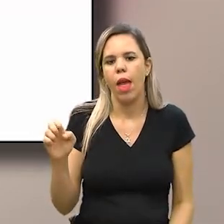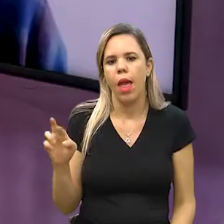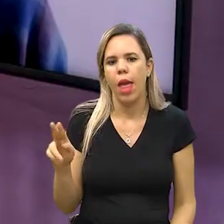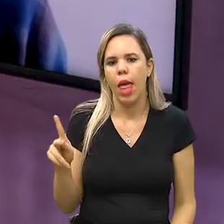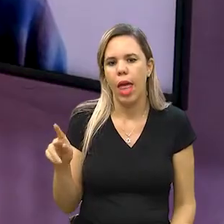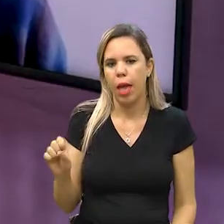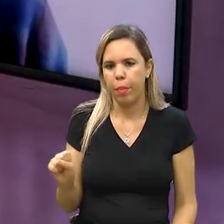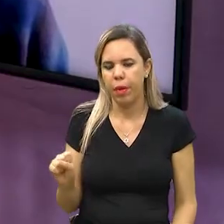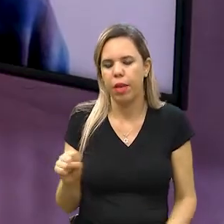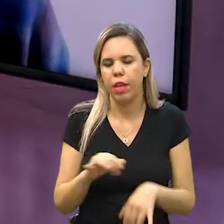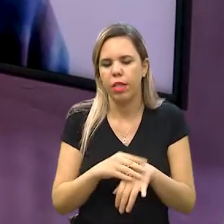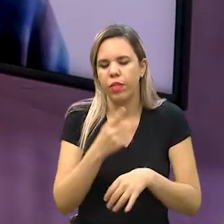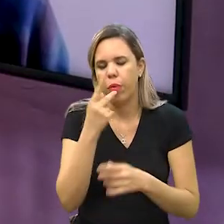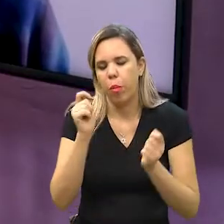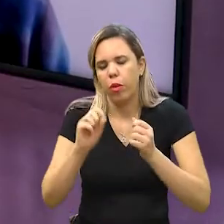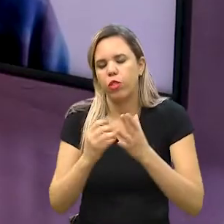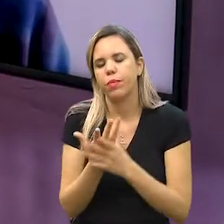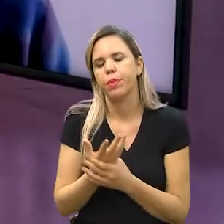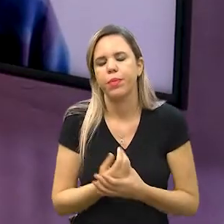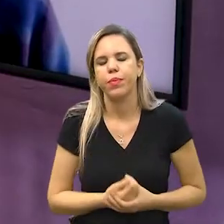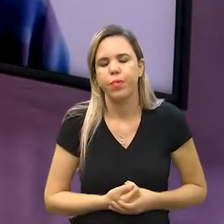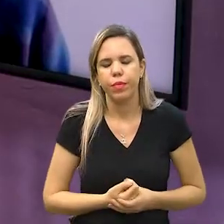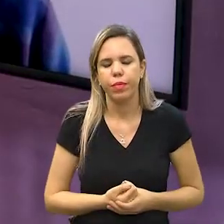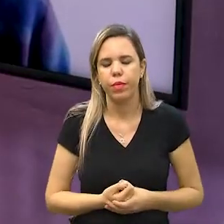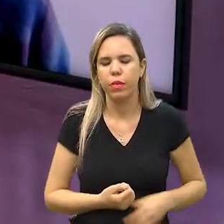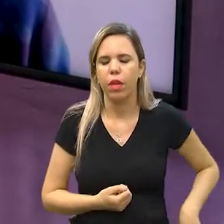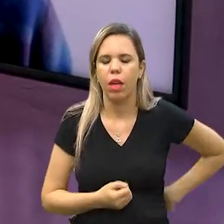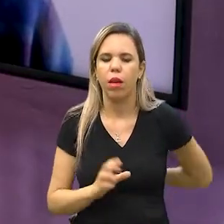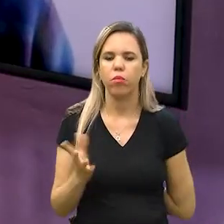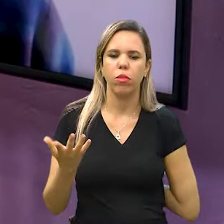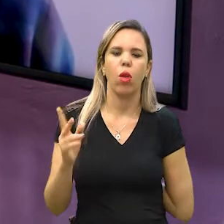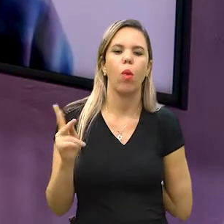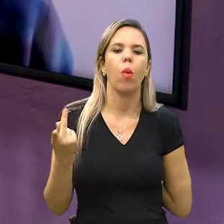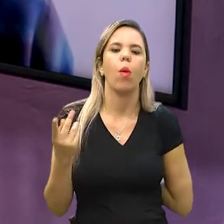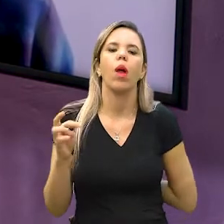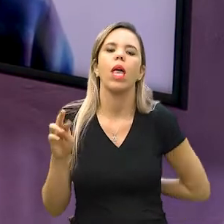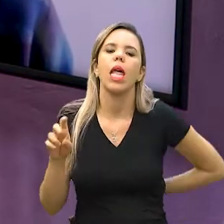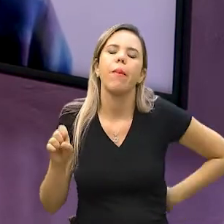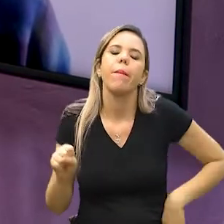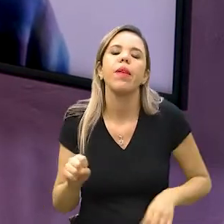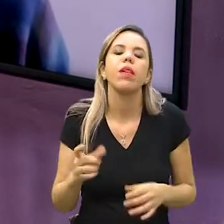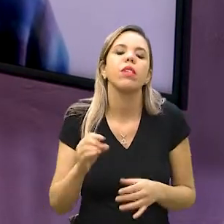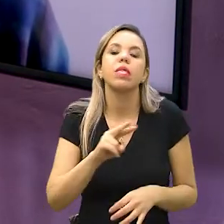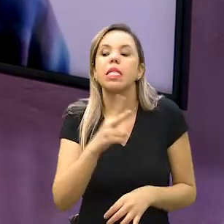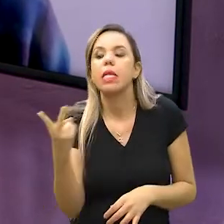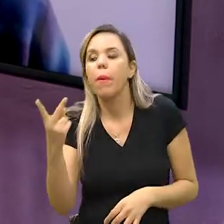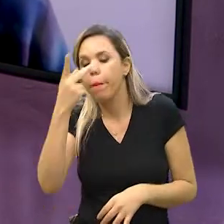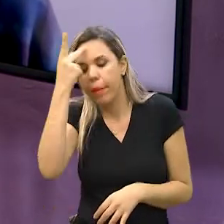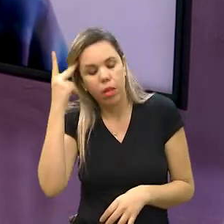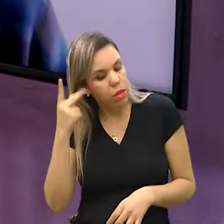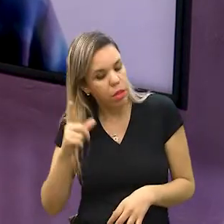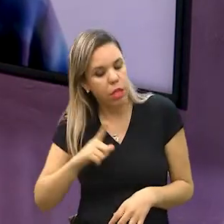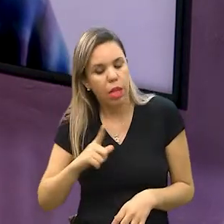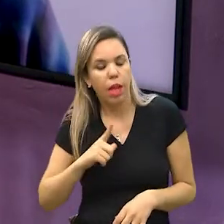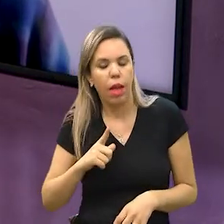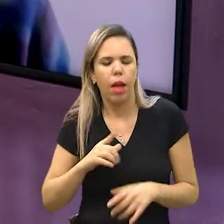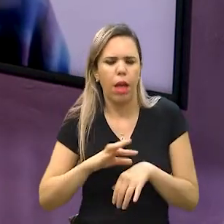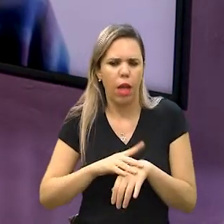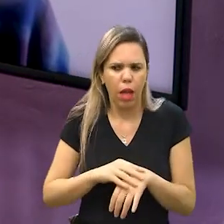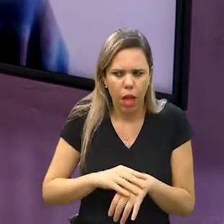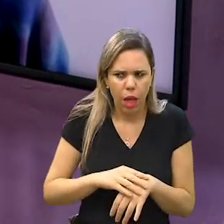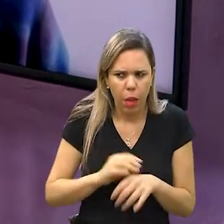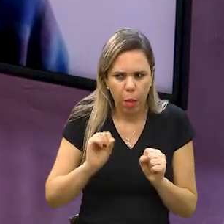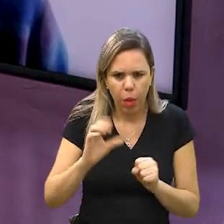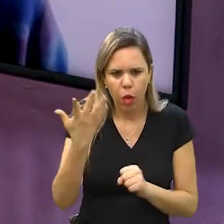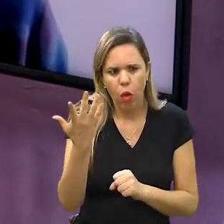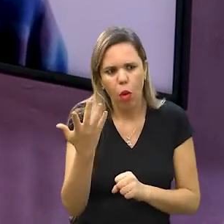zoster. A gente está falando aí de doenças que podem levar ao surgimento da herpes zoster. E o contrário? A pessoa está com a herpes